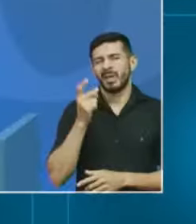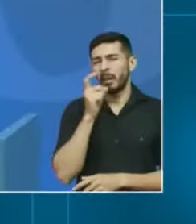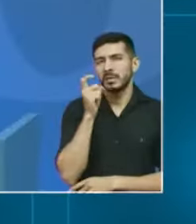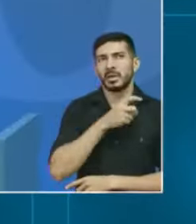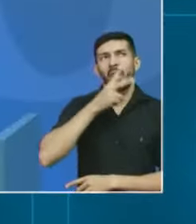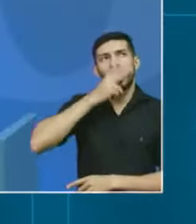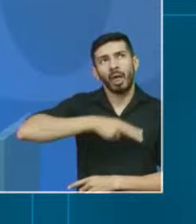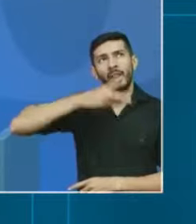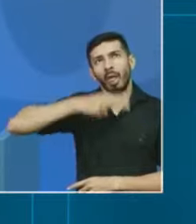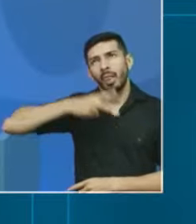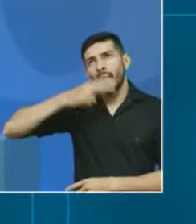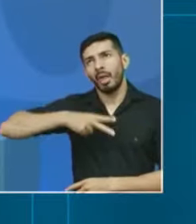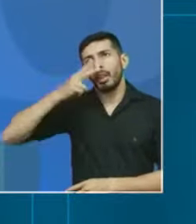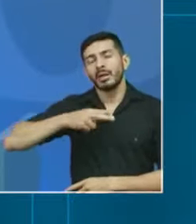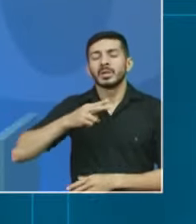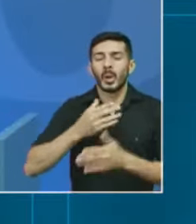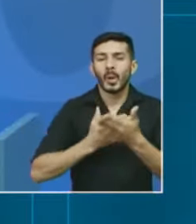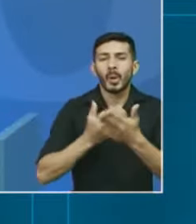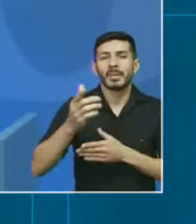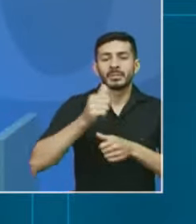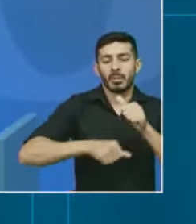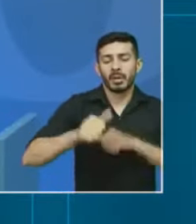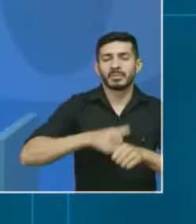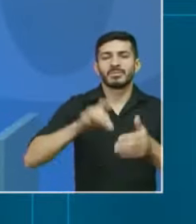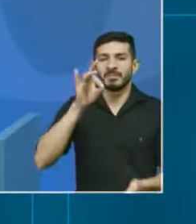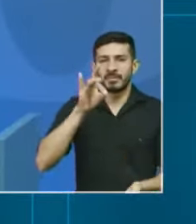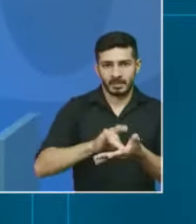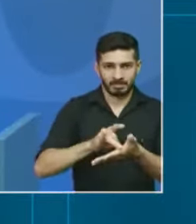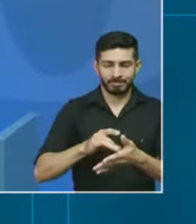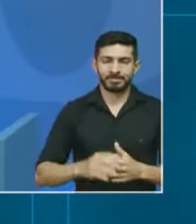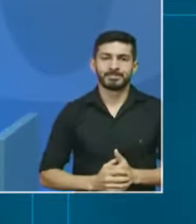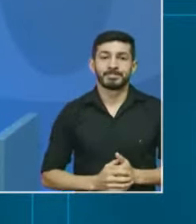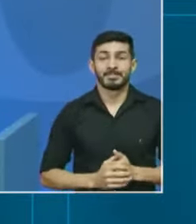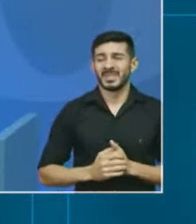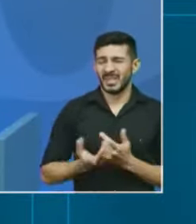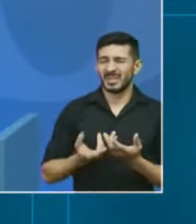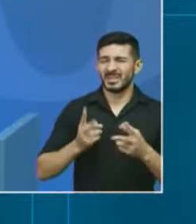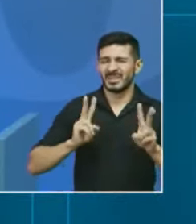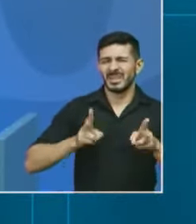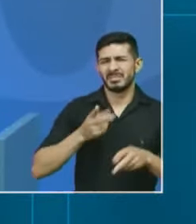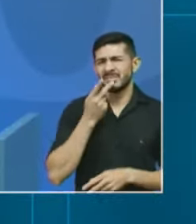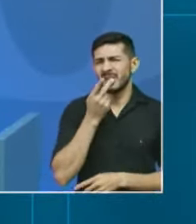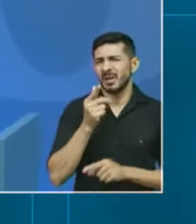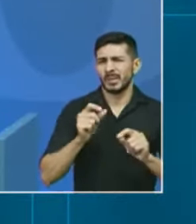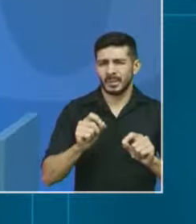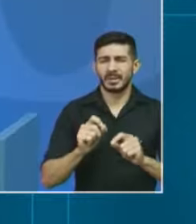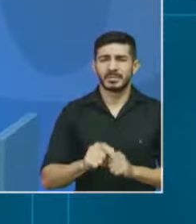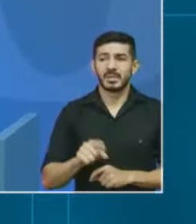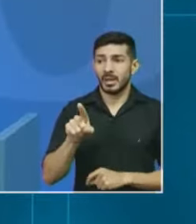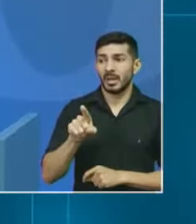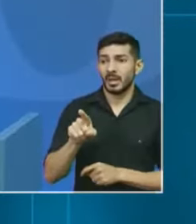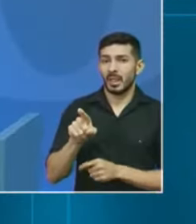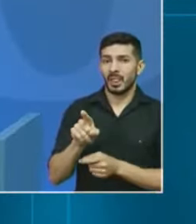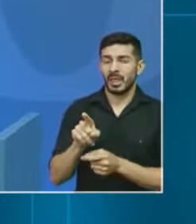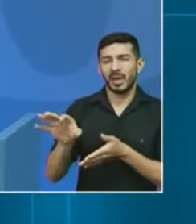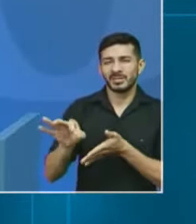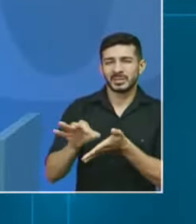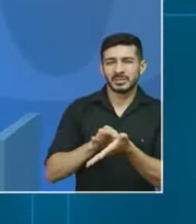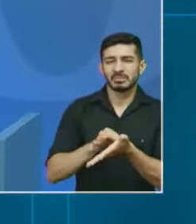aí tanto as decisões, né, dos candidatos, né, quanto dos seus partidos em relação à disputa,